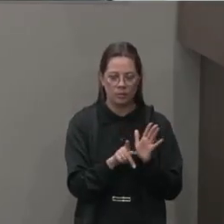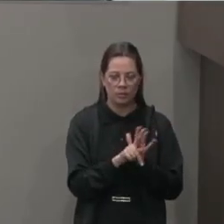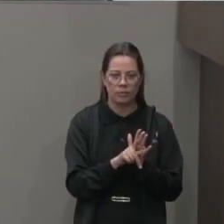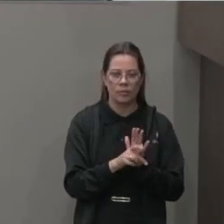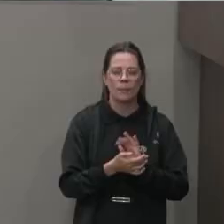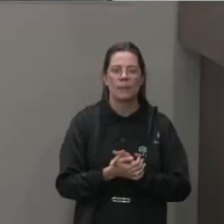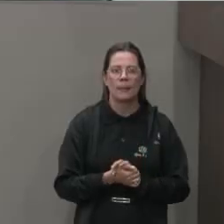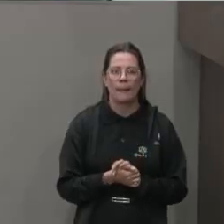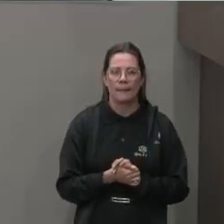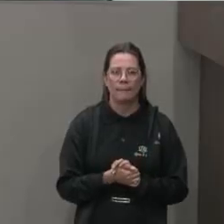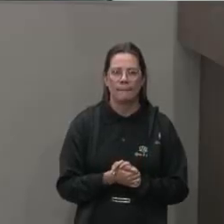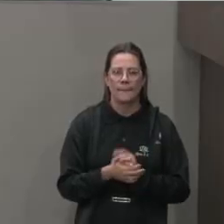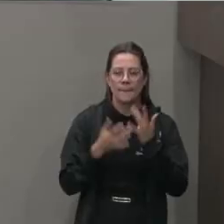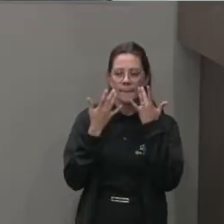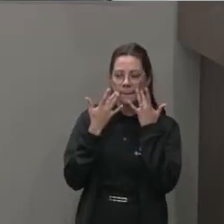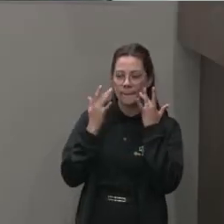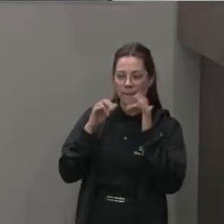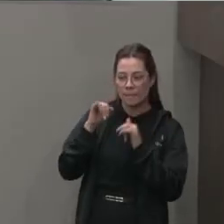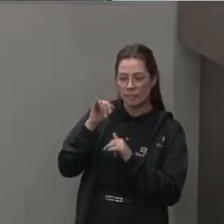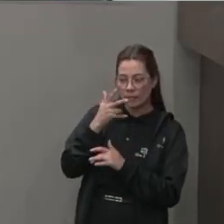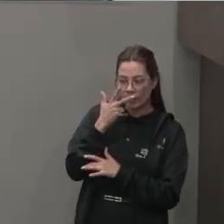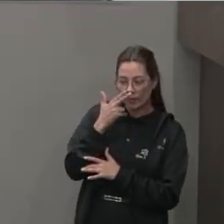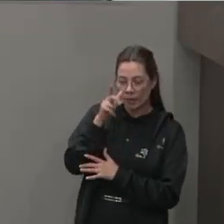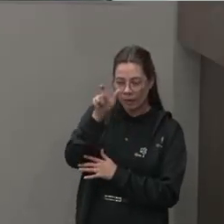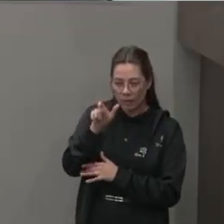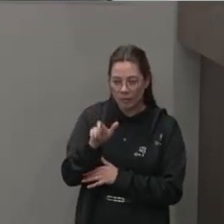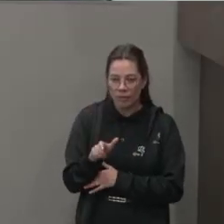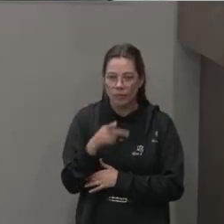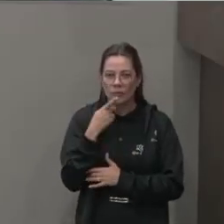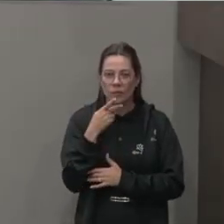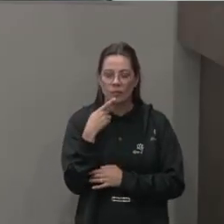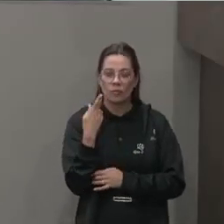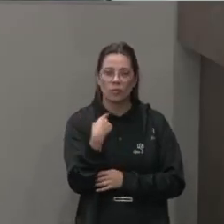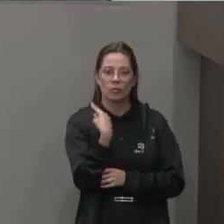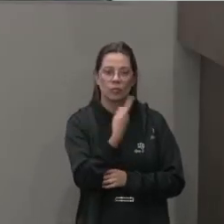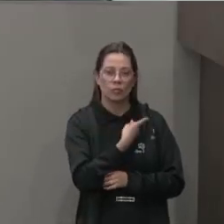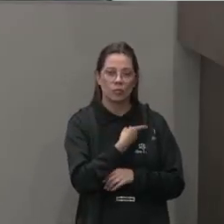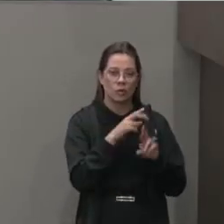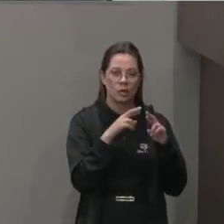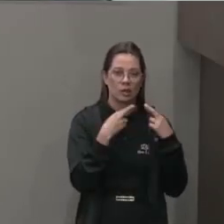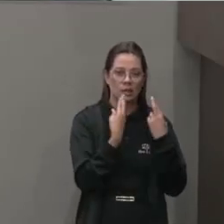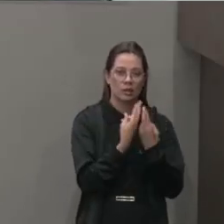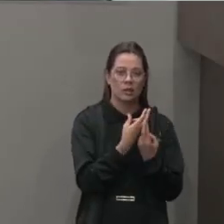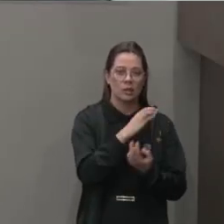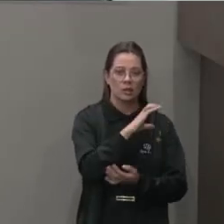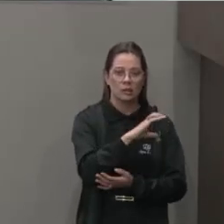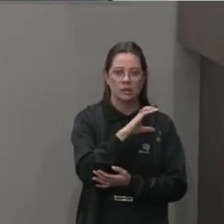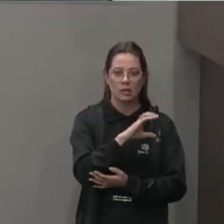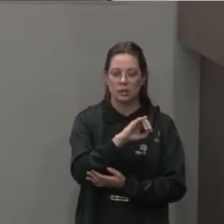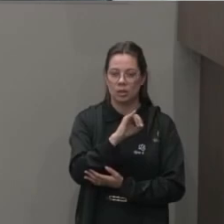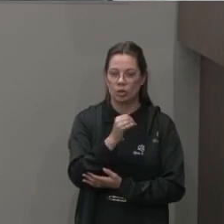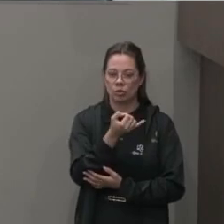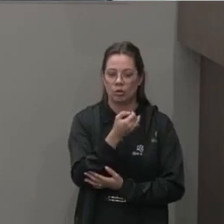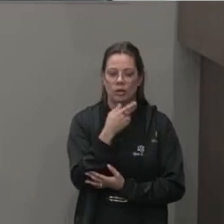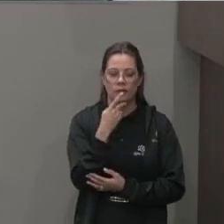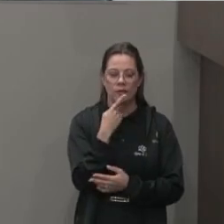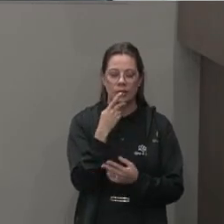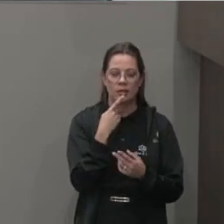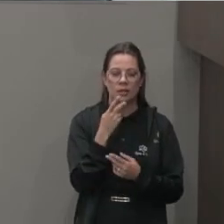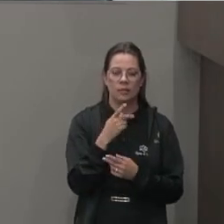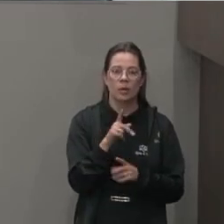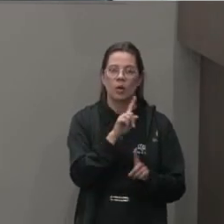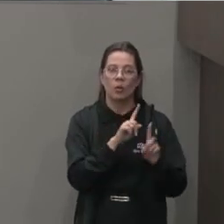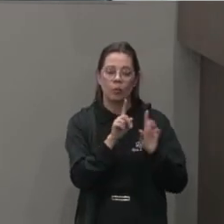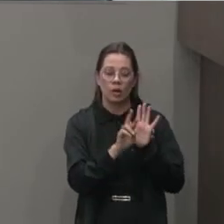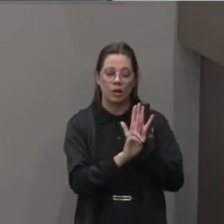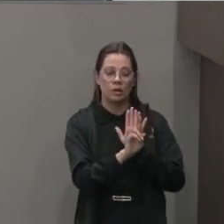que o empresário, não sei se foi a mesma pessoa, né, que falou com a senhora e falou conosco, mas na reunião da CCJ, que nós tratamos desse assunto, um dos representantes